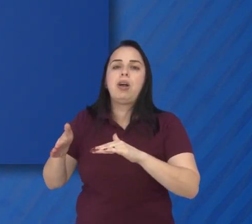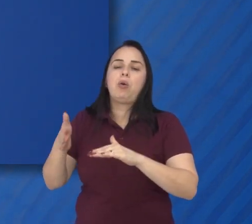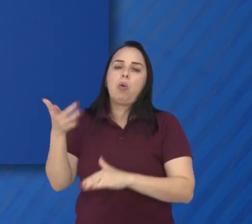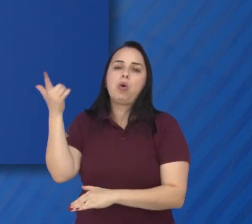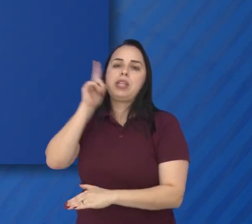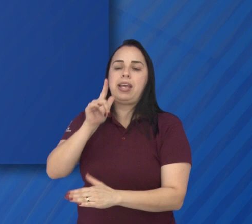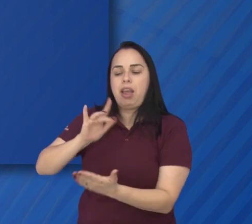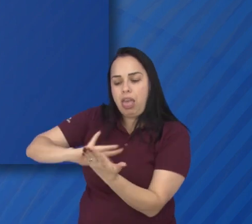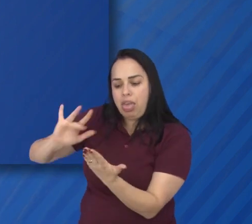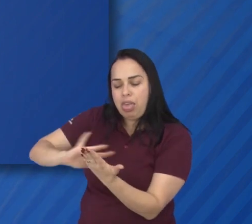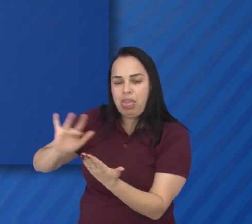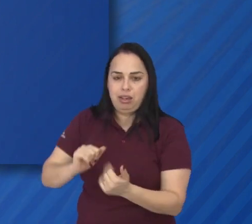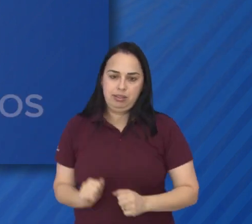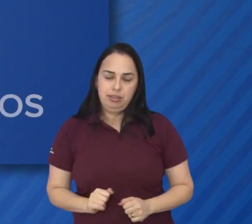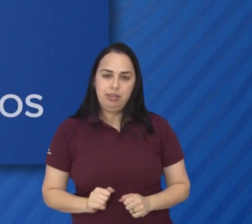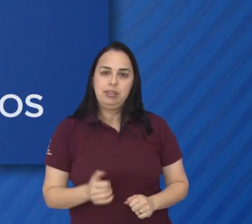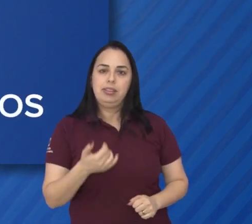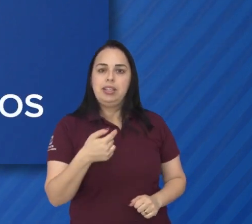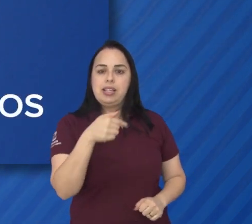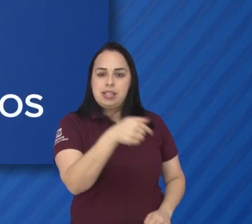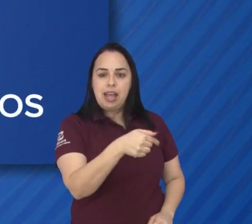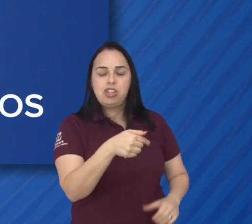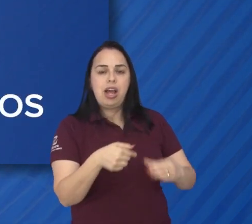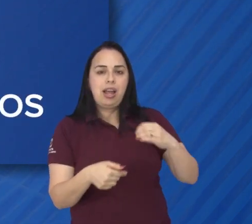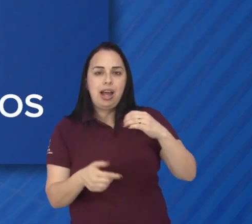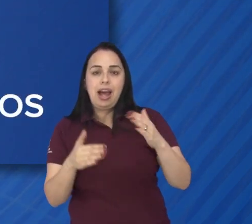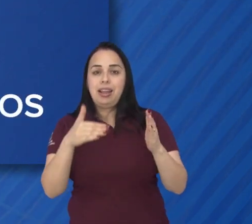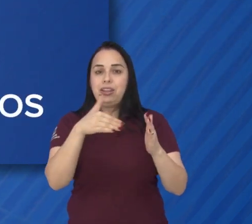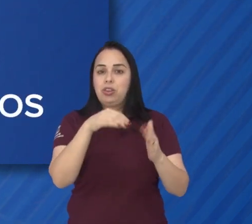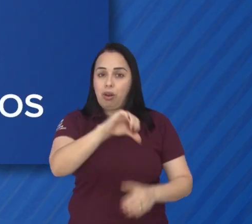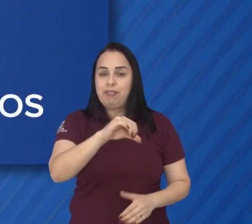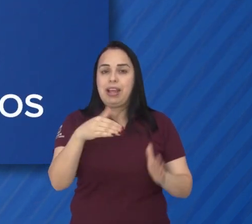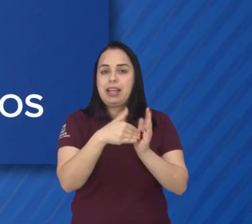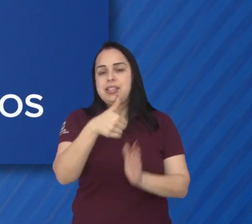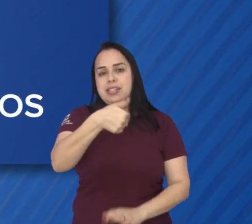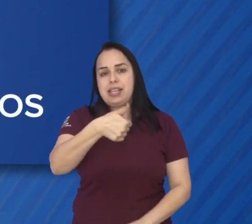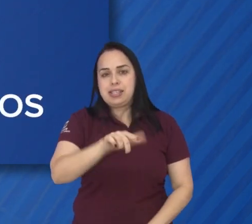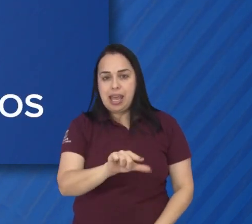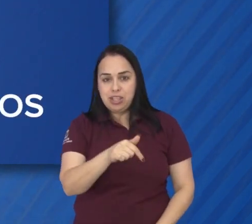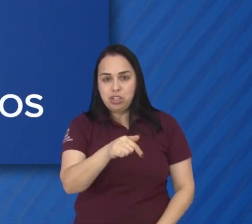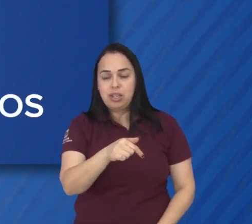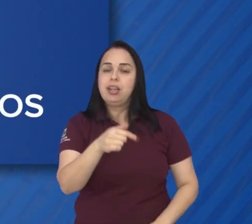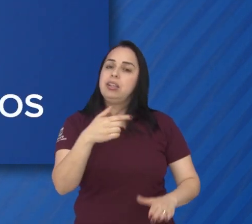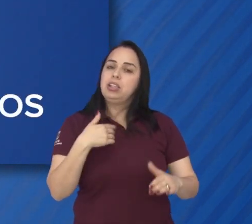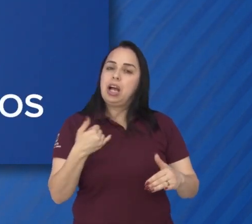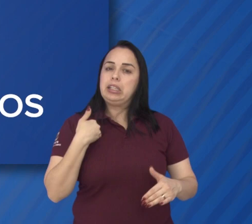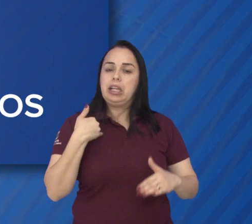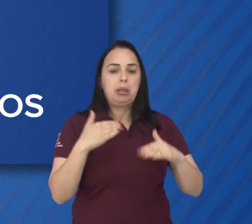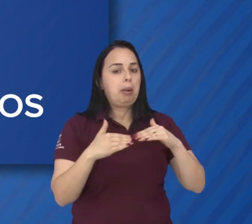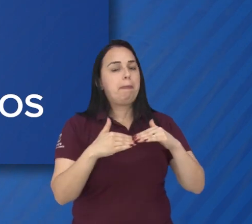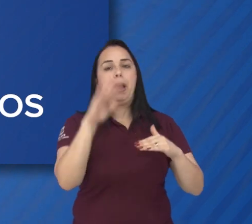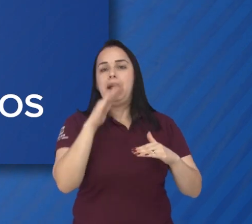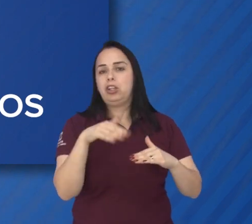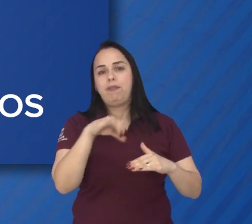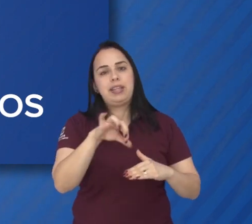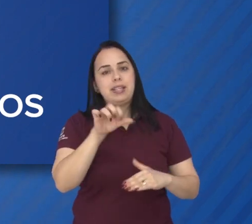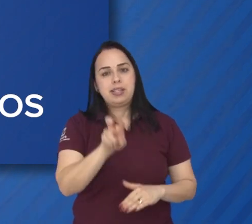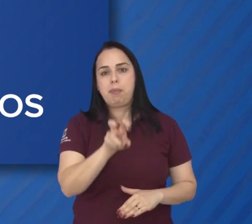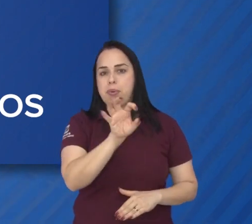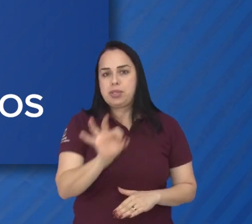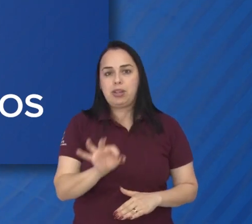já tiveram acesso à internet. Na faixa etária de 9 a 17 anos, esse número dispara